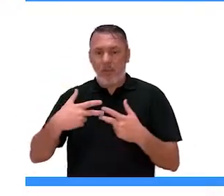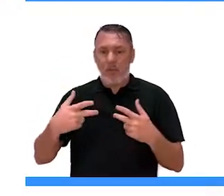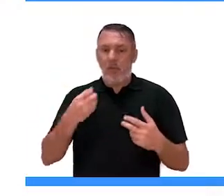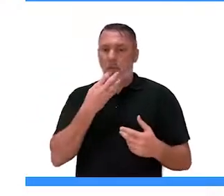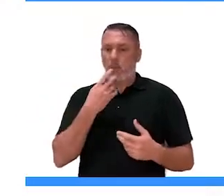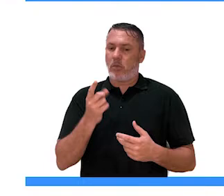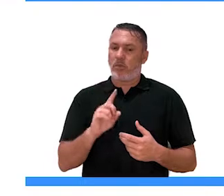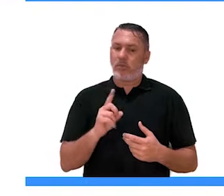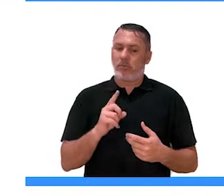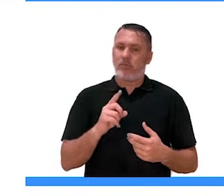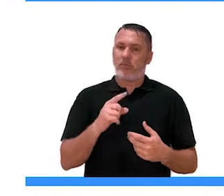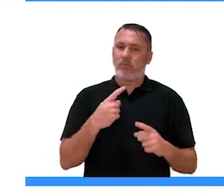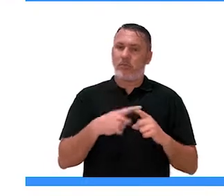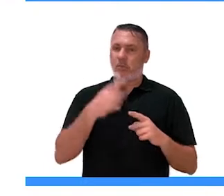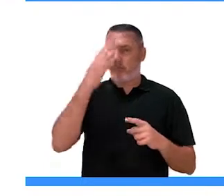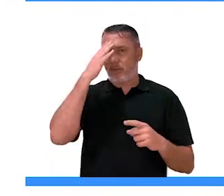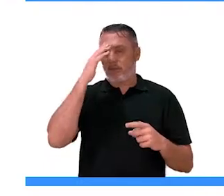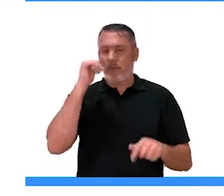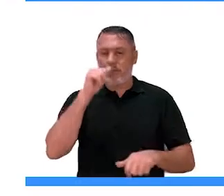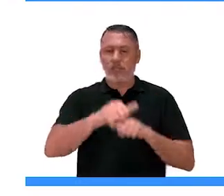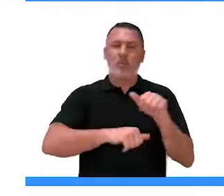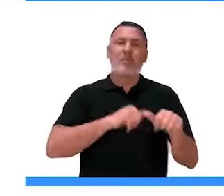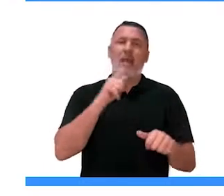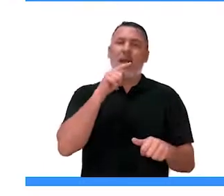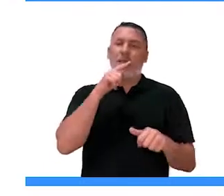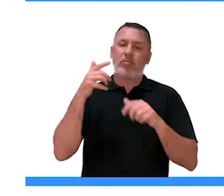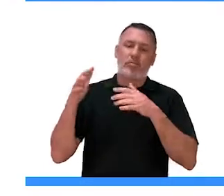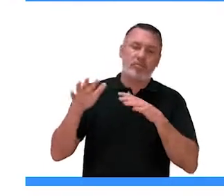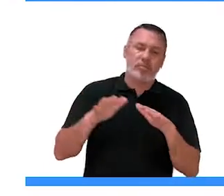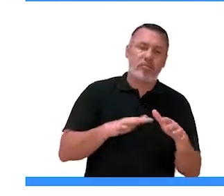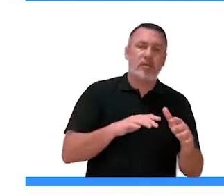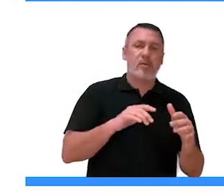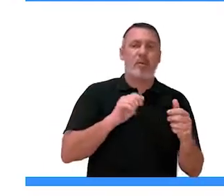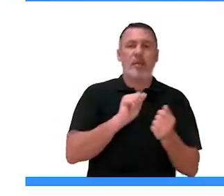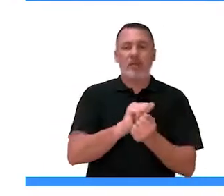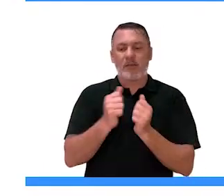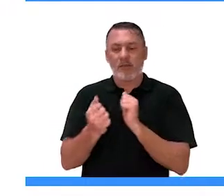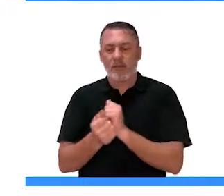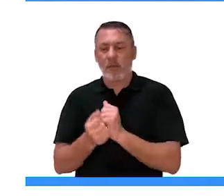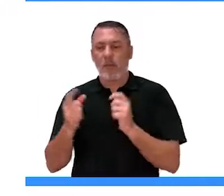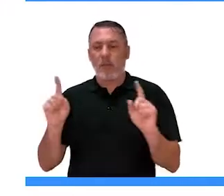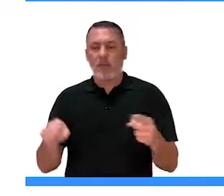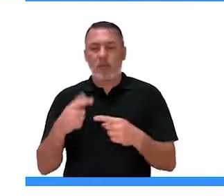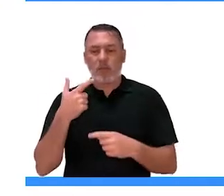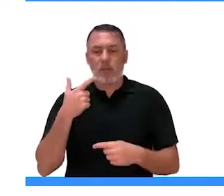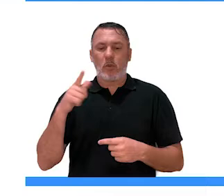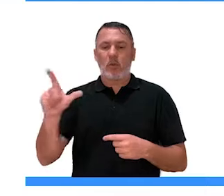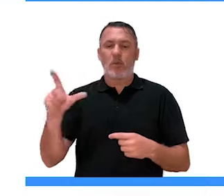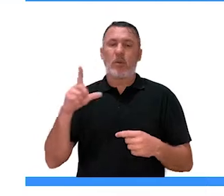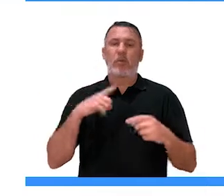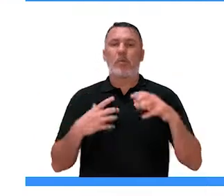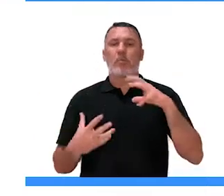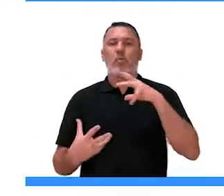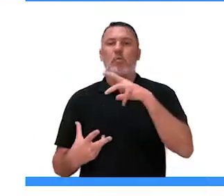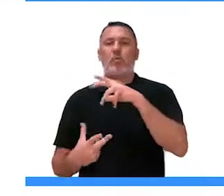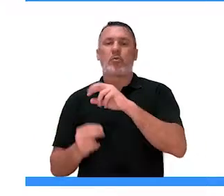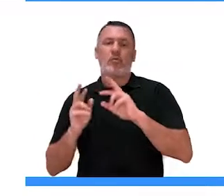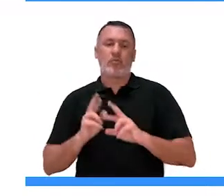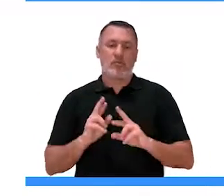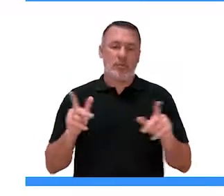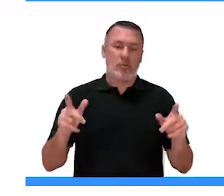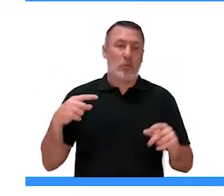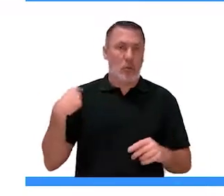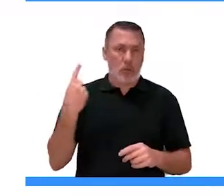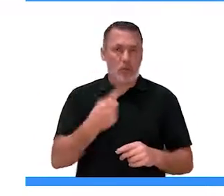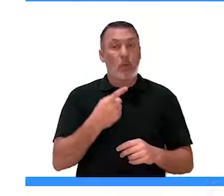além. Tudo se transforma numa outra coisa e numa outra música, que recompõe o mundo para nós. Temos aí,